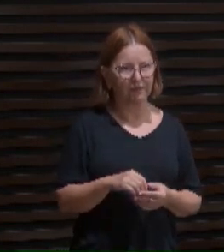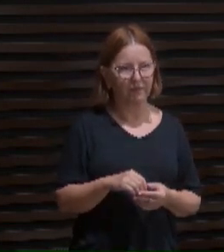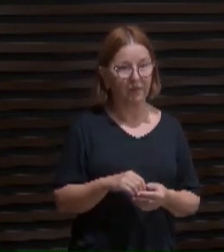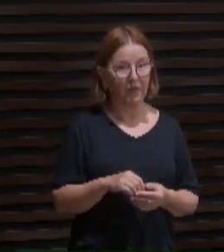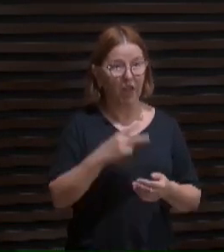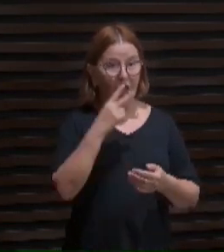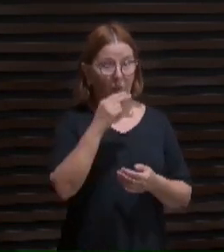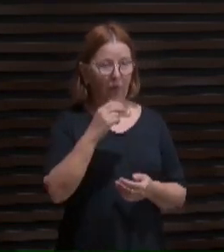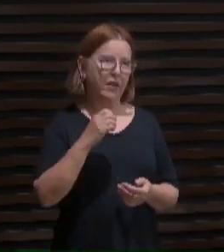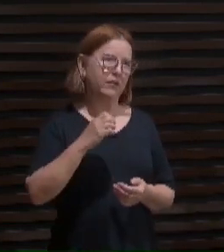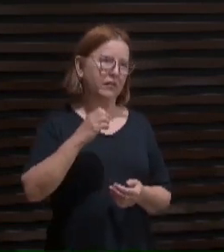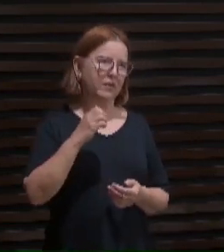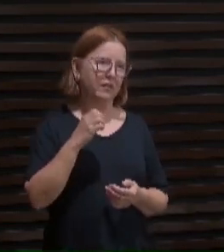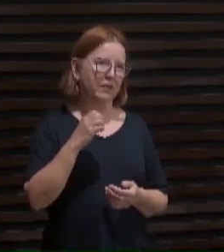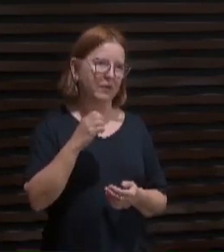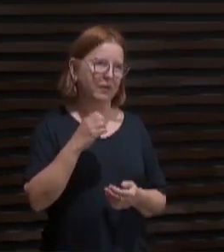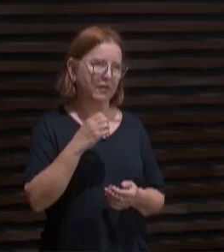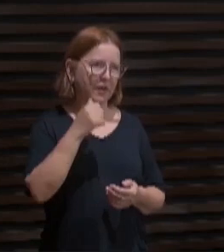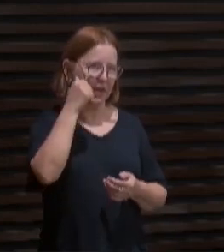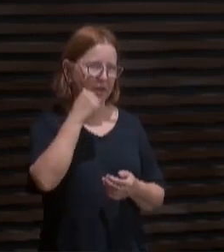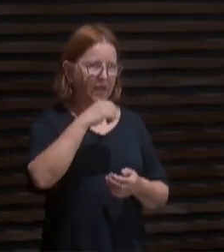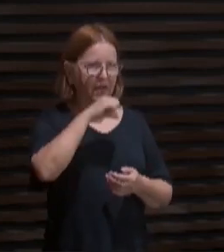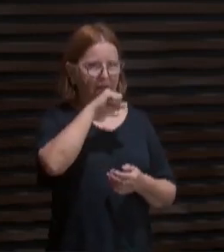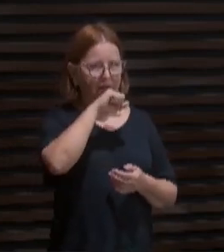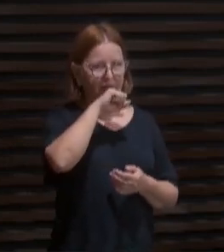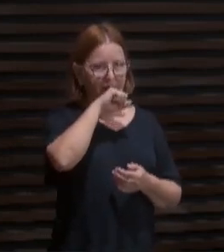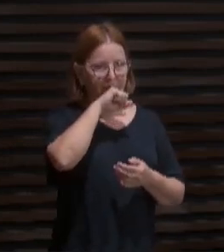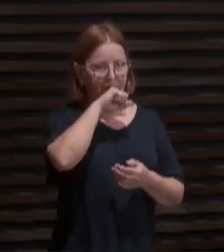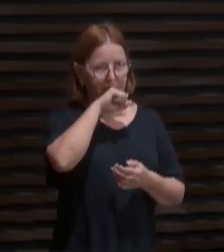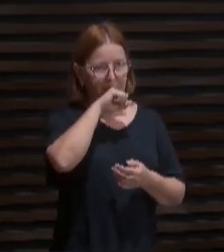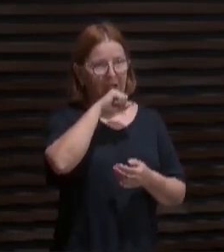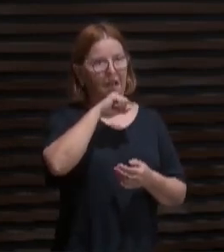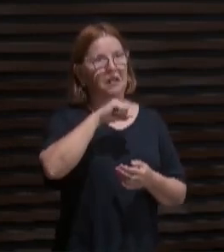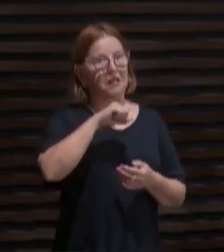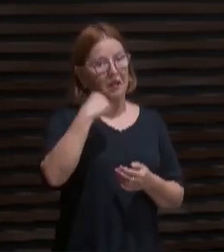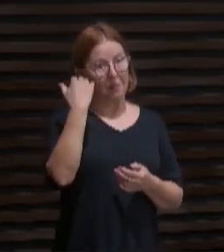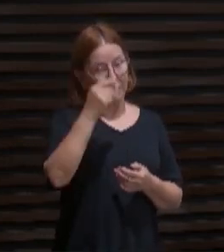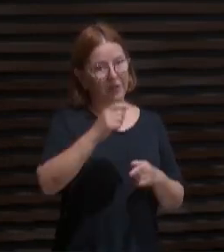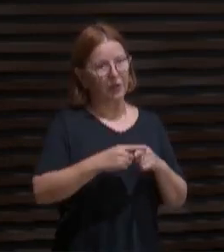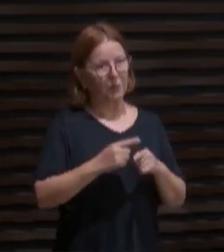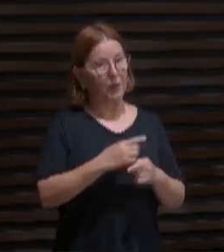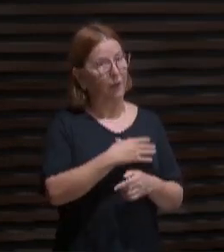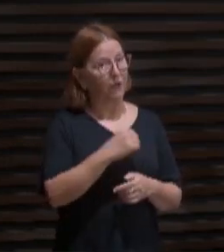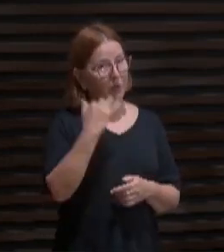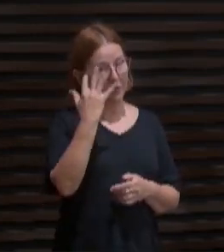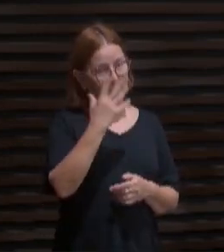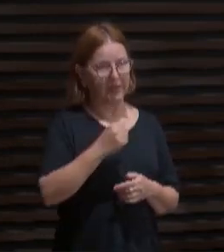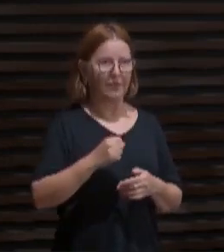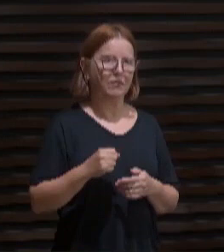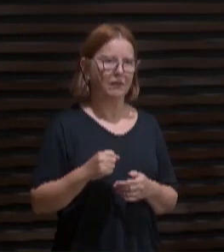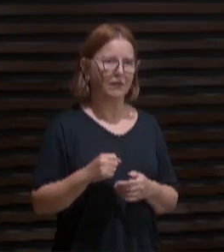uma genearca de primeira linha para dar filhos bonitos, porque Absalão diz que da planta do pé ao ápice da cabeça não havia homem